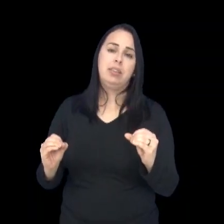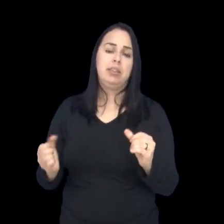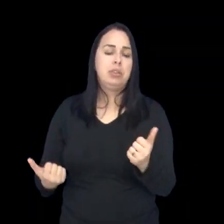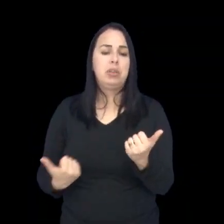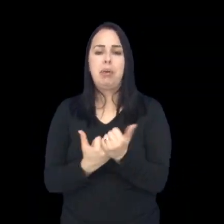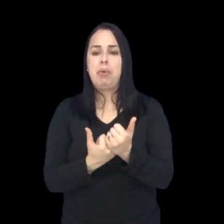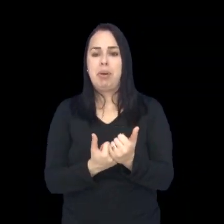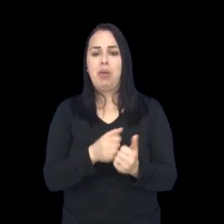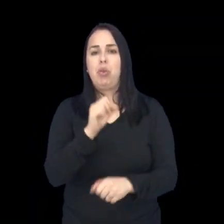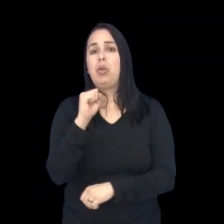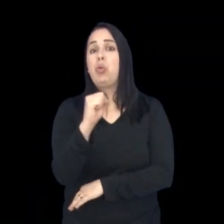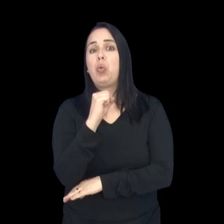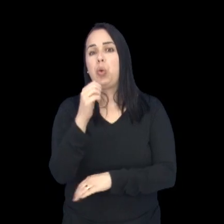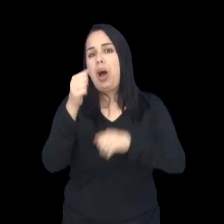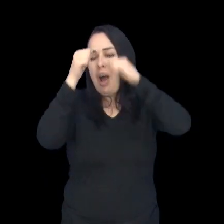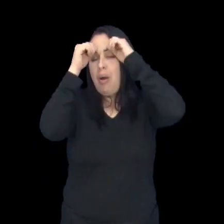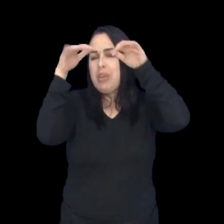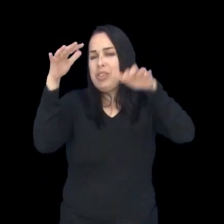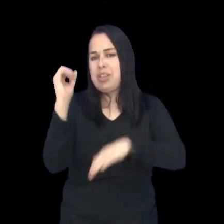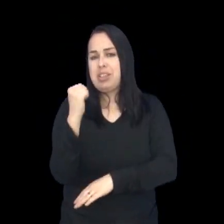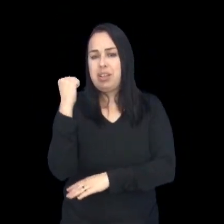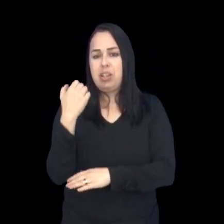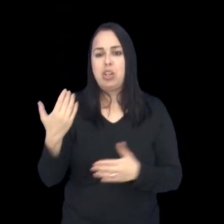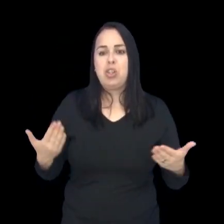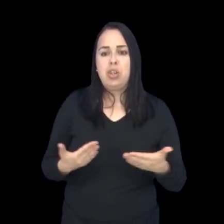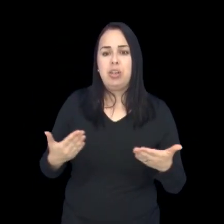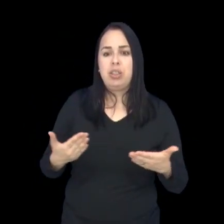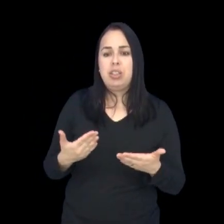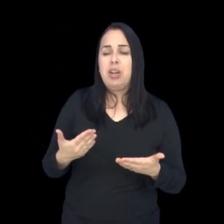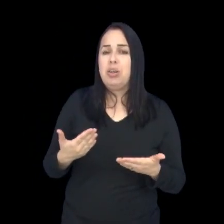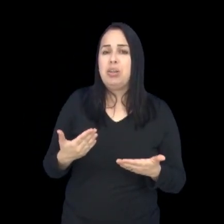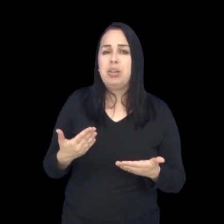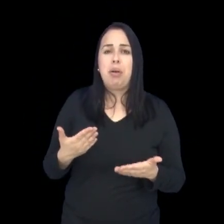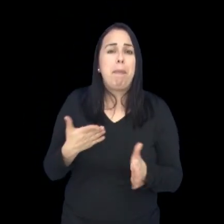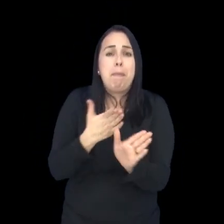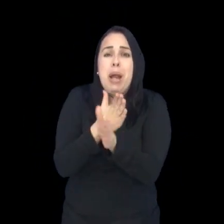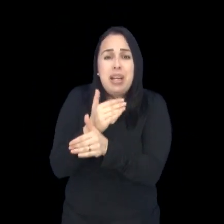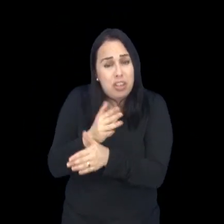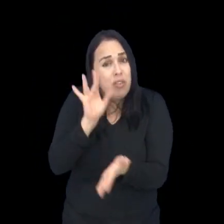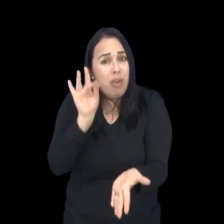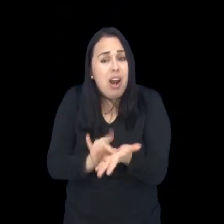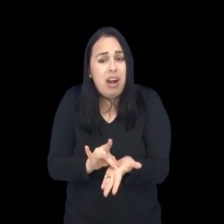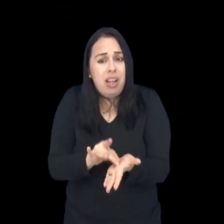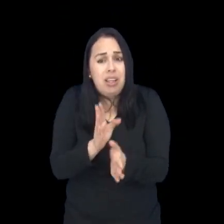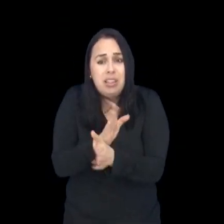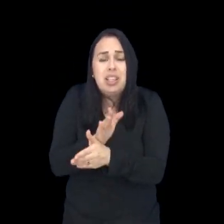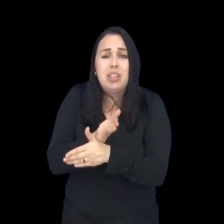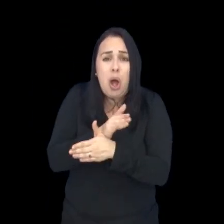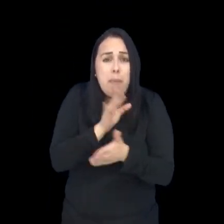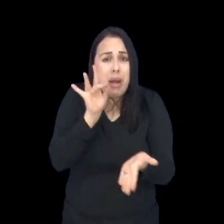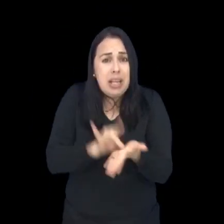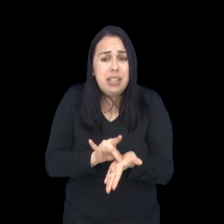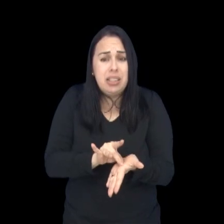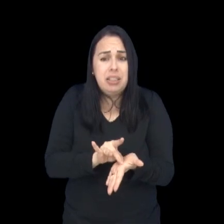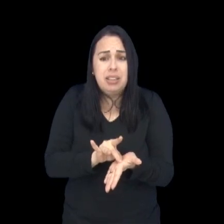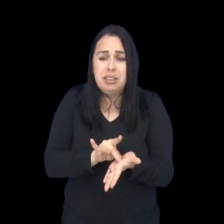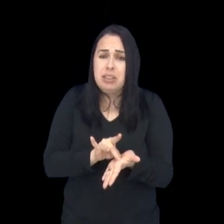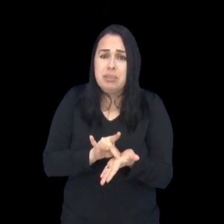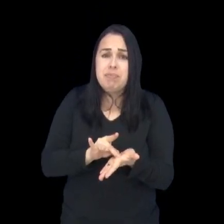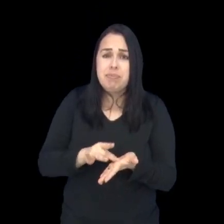público do autista severo. E eu hoje estou meio sem chão. Juro para vocês que eu estou sem chão. Sem